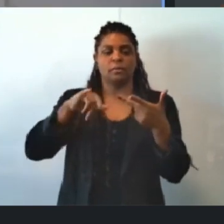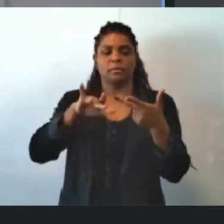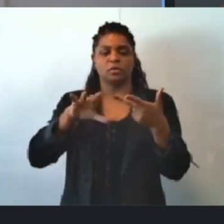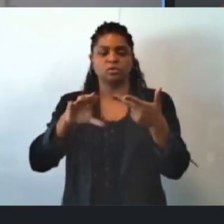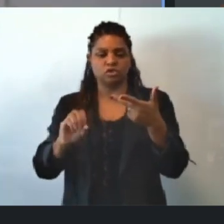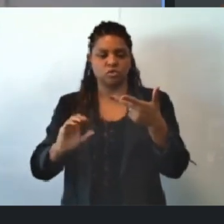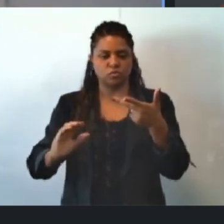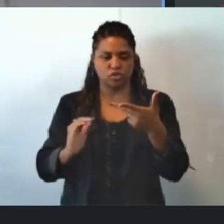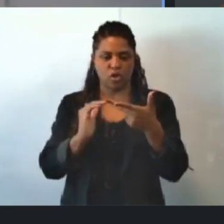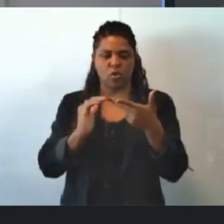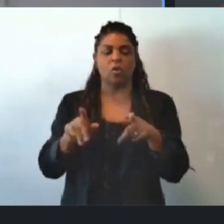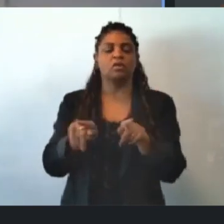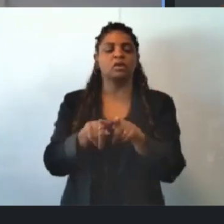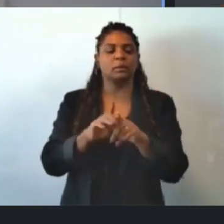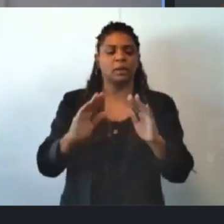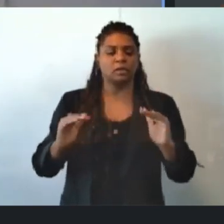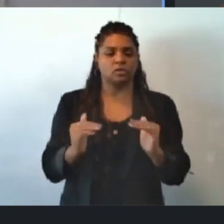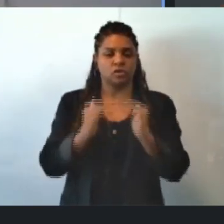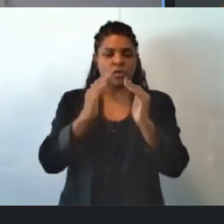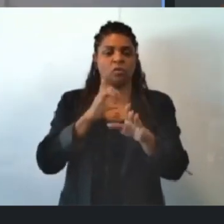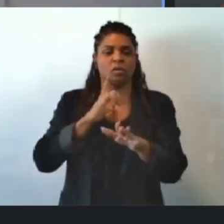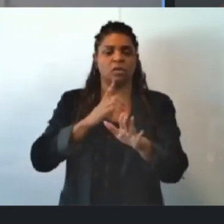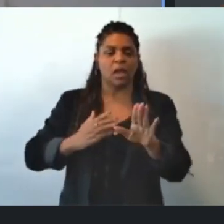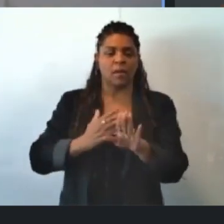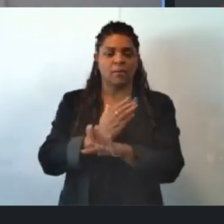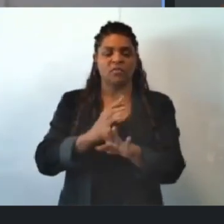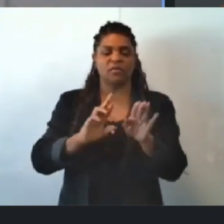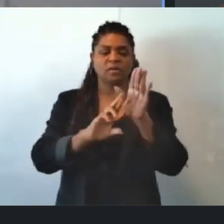estou de acordo, está aprovado o requerimento